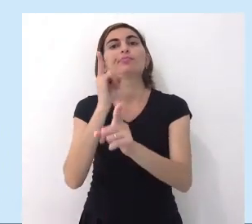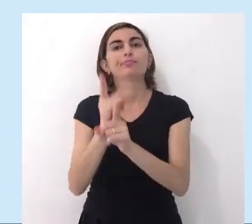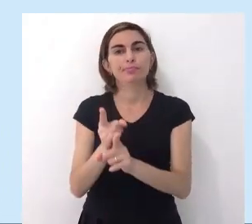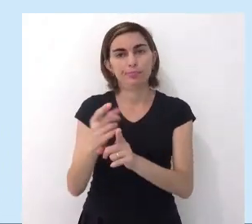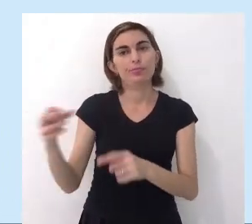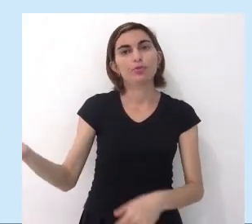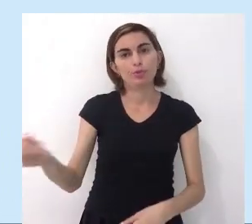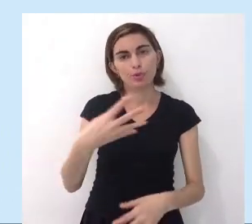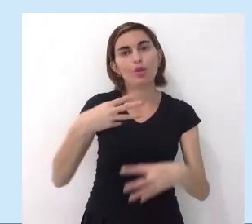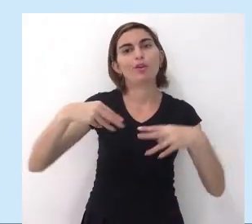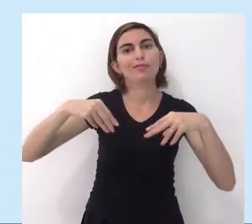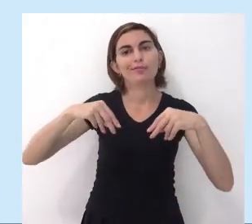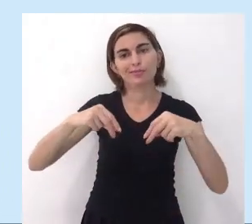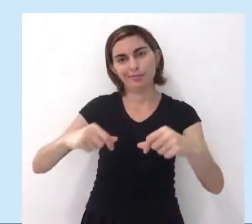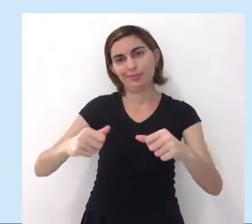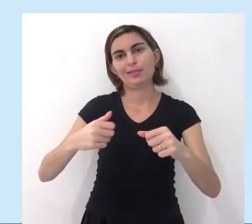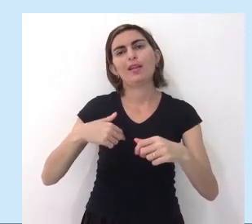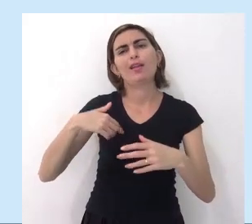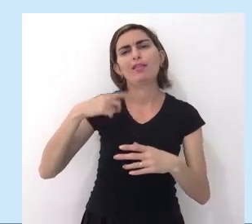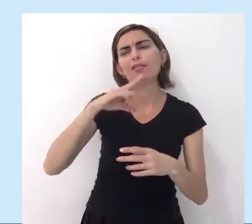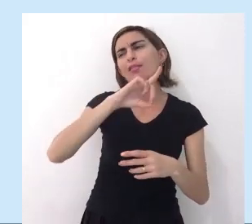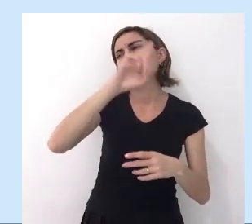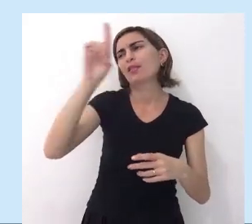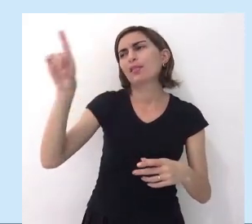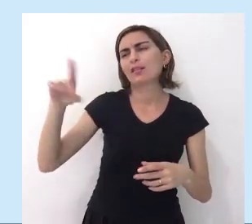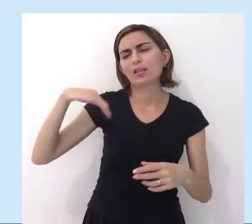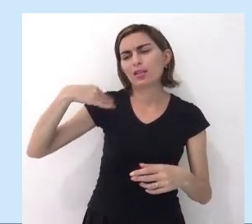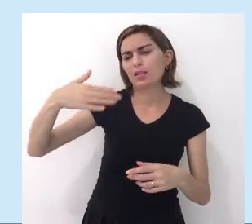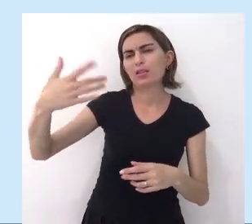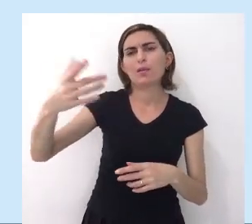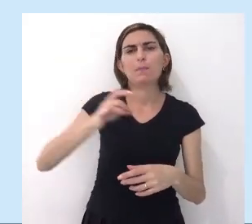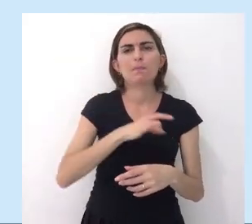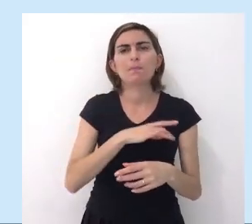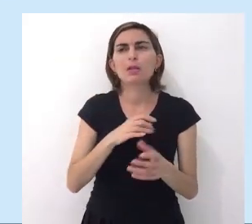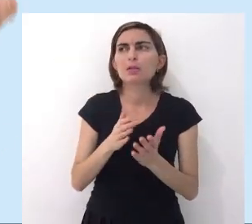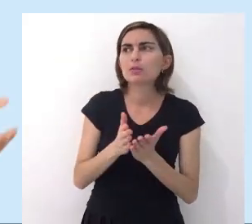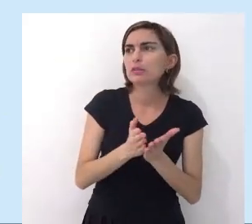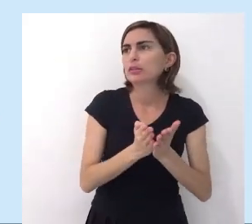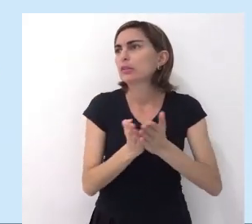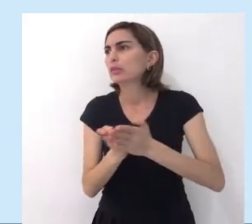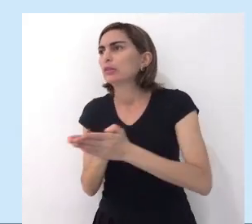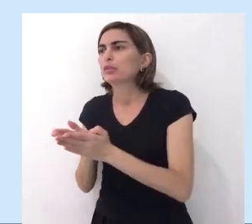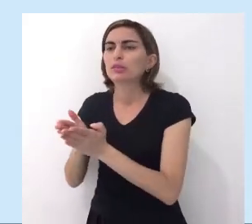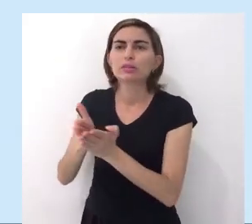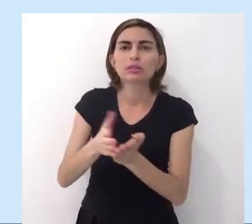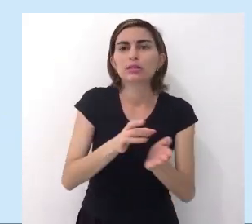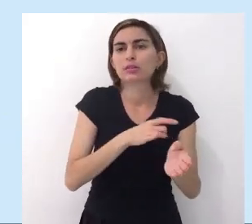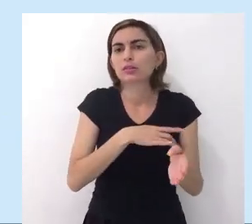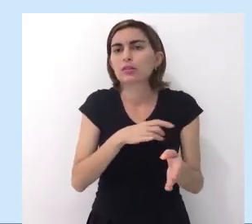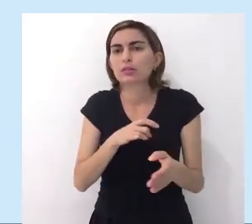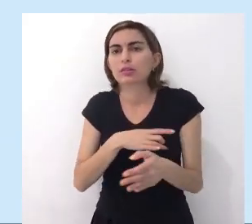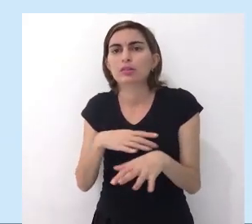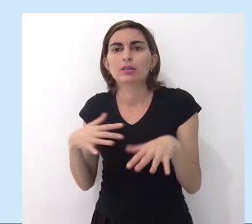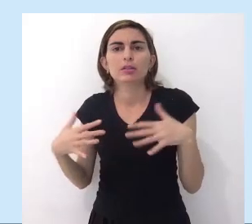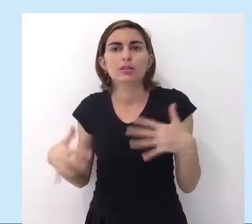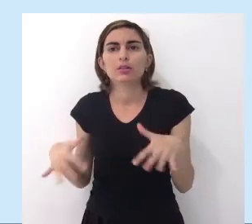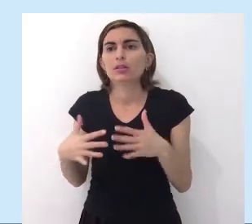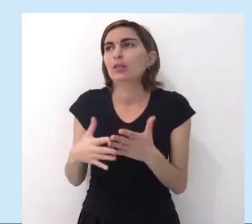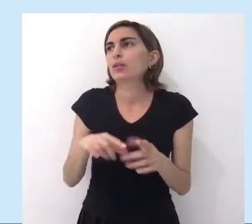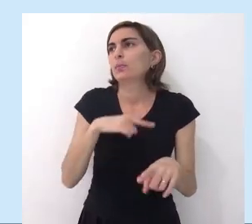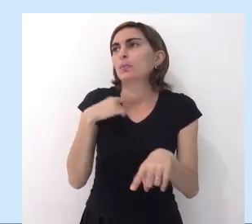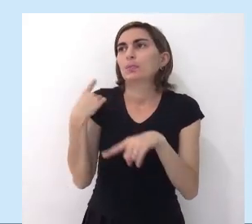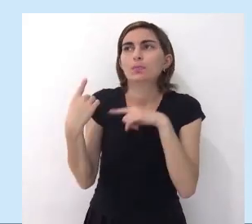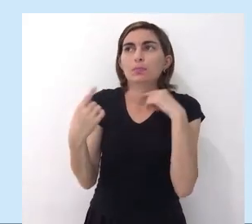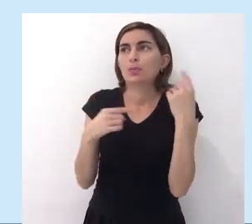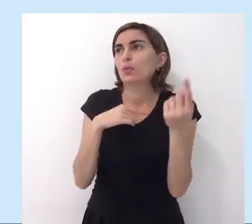descobre uma nova terra. Ele passa dias navegando, tá? Com medo, né? Gera todo aquele medo, né? De